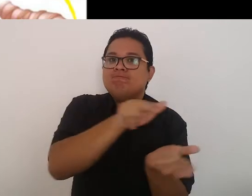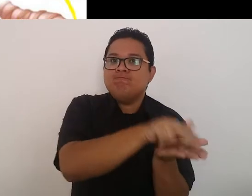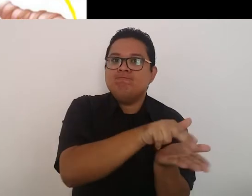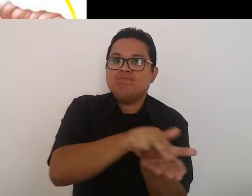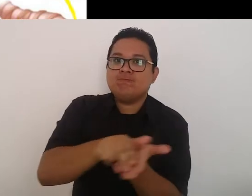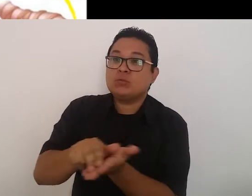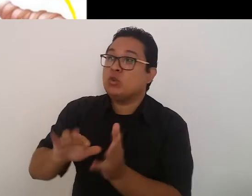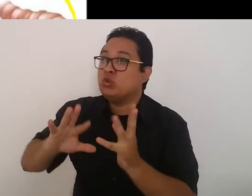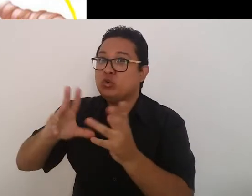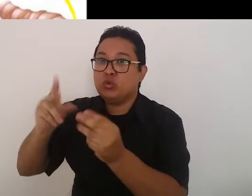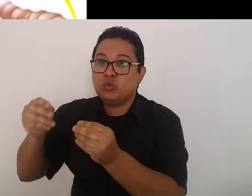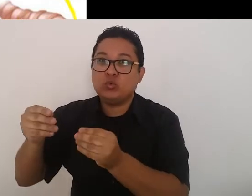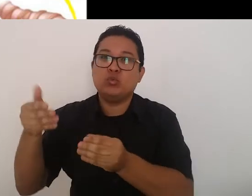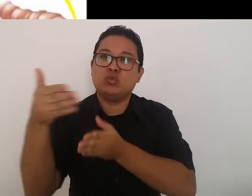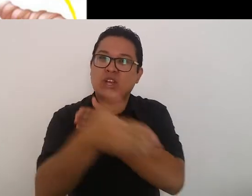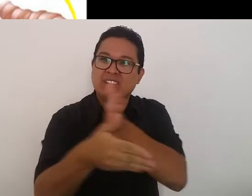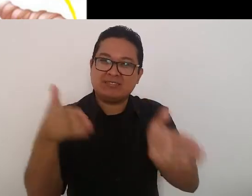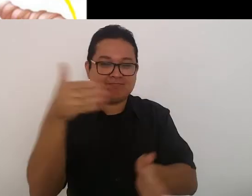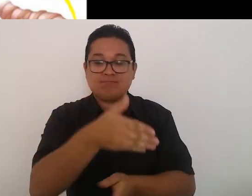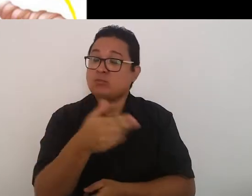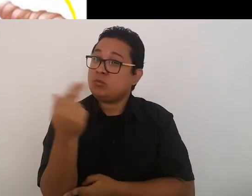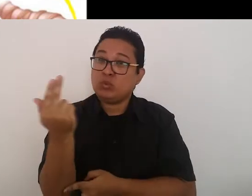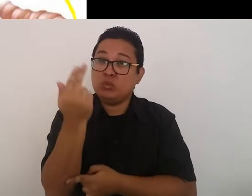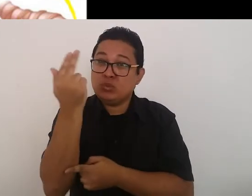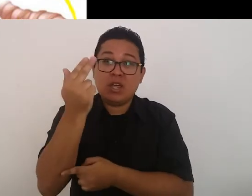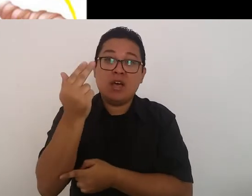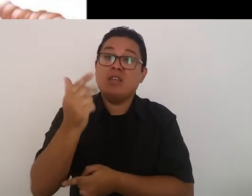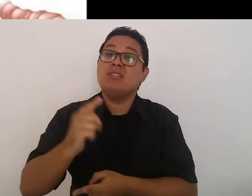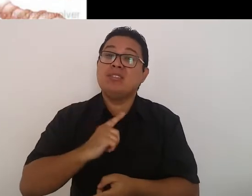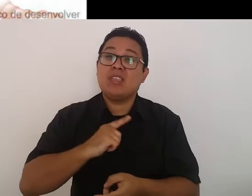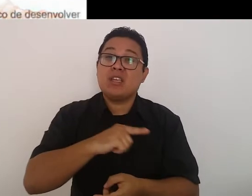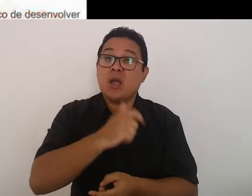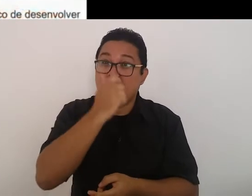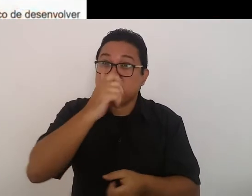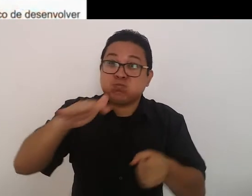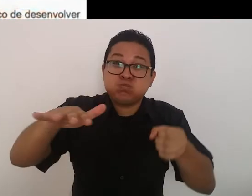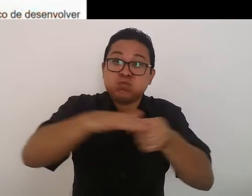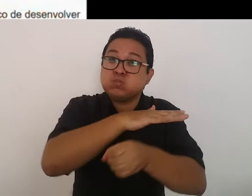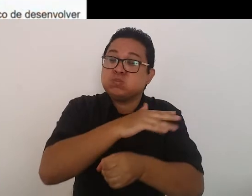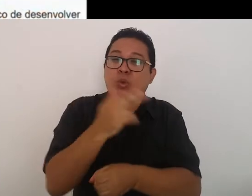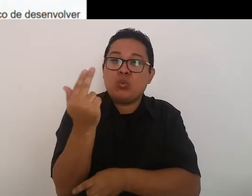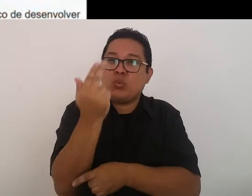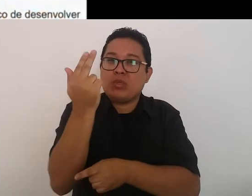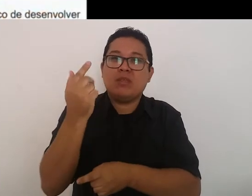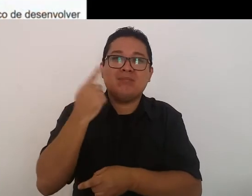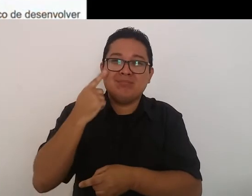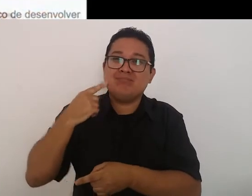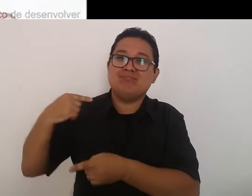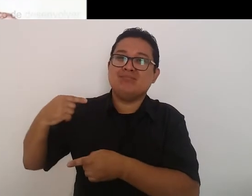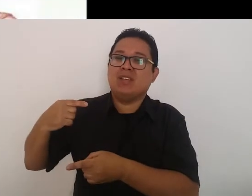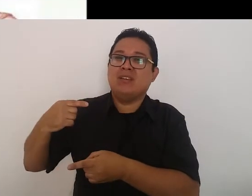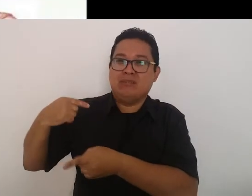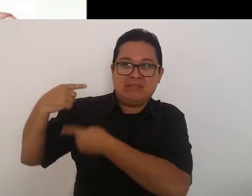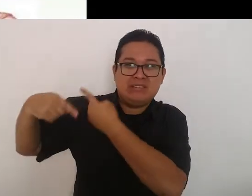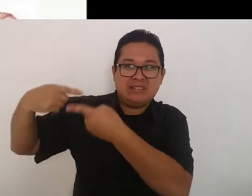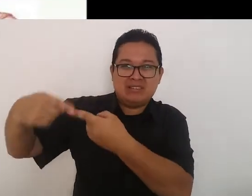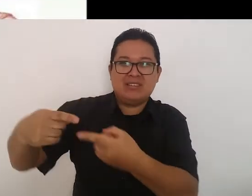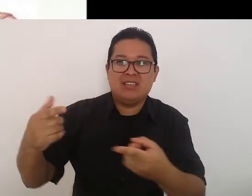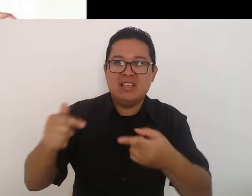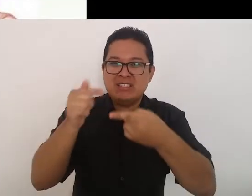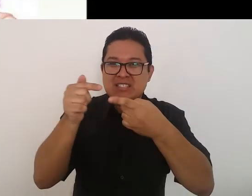a grande preocupação que vocês estão acompanhando ao longo dessas últimas semanas. Tudo bem? Então agora uma coisa